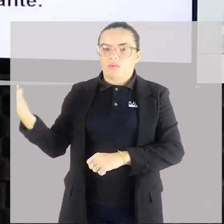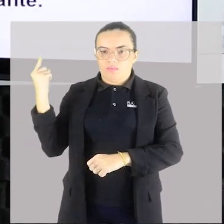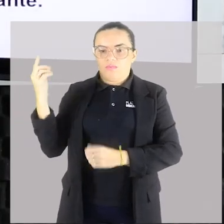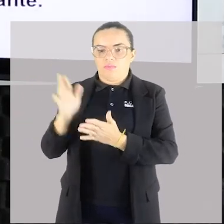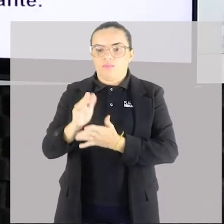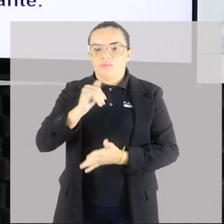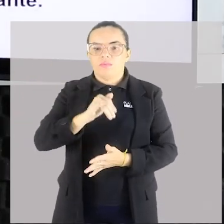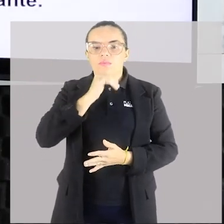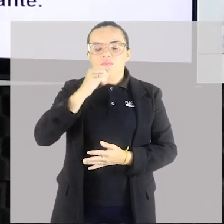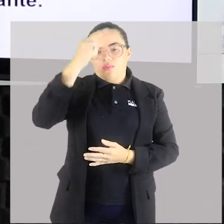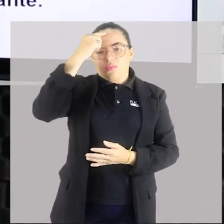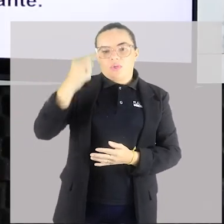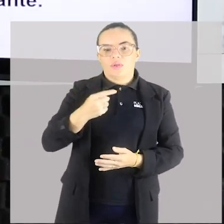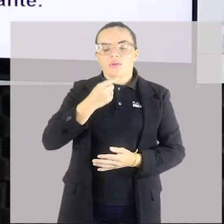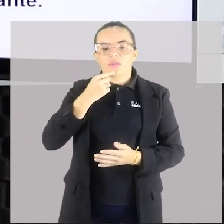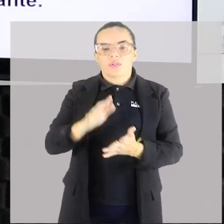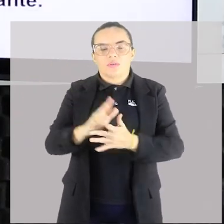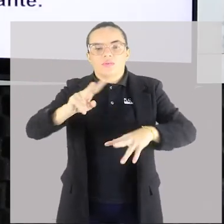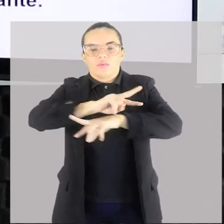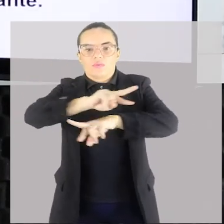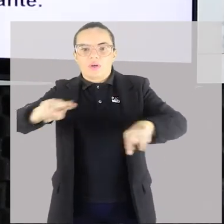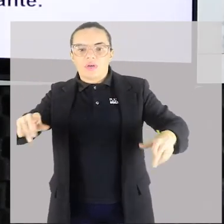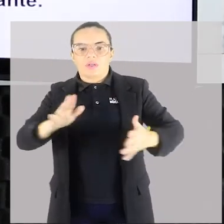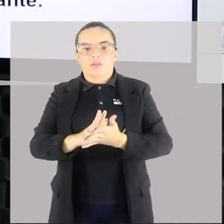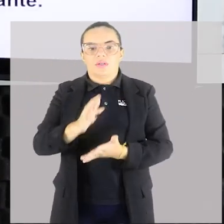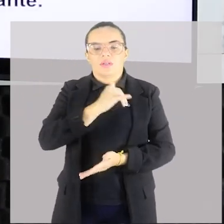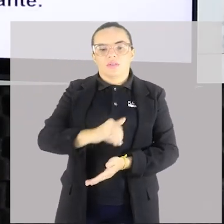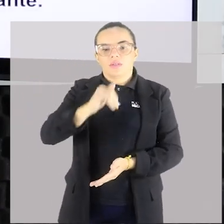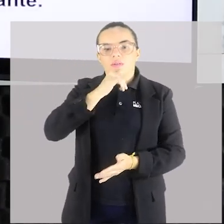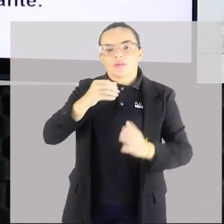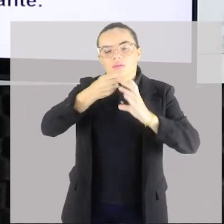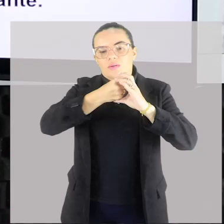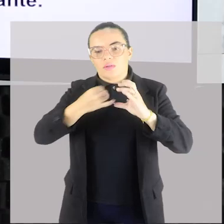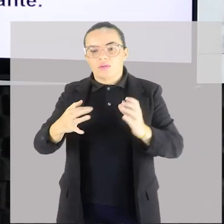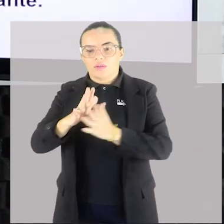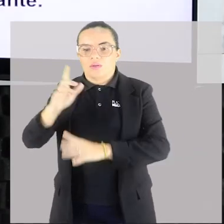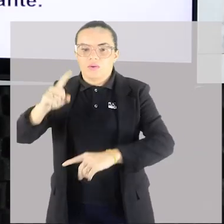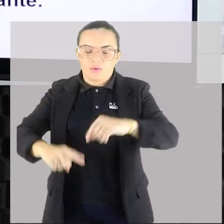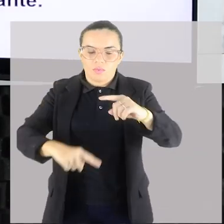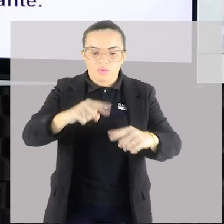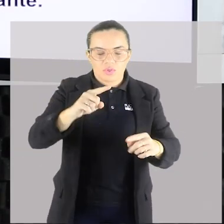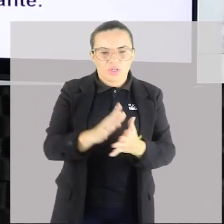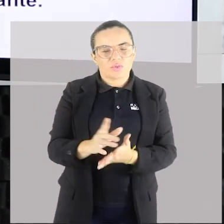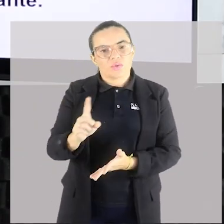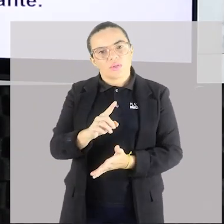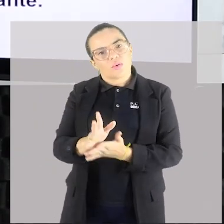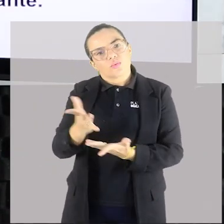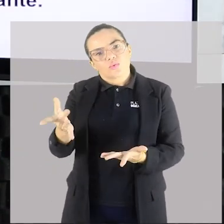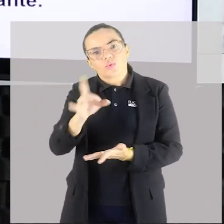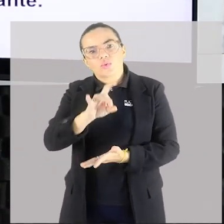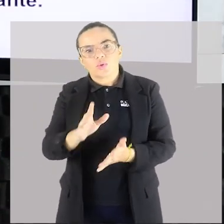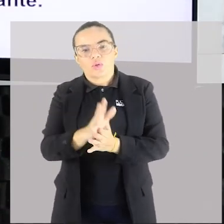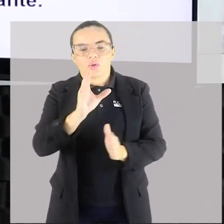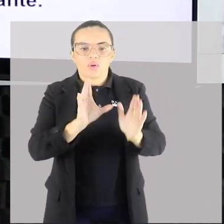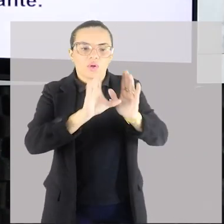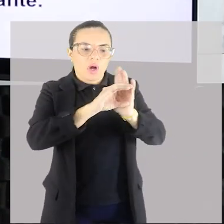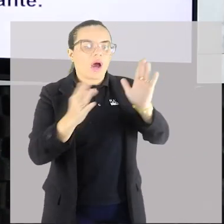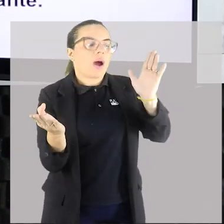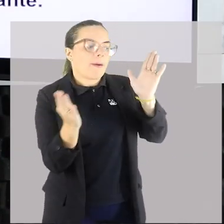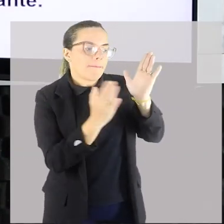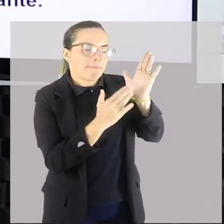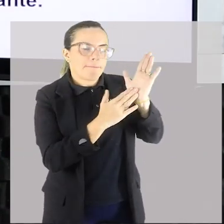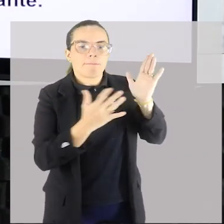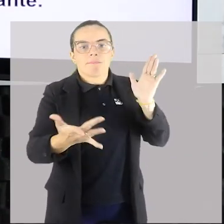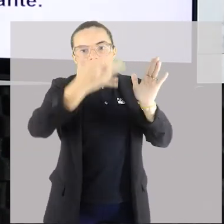daqui, entre outros elementos. Ou seja, não é um objeto em si, mas o conceito de que alguém propõe e a